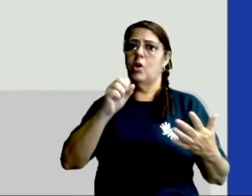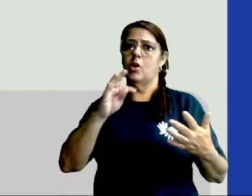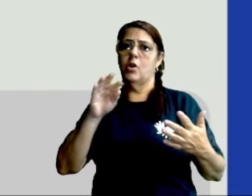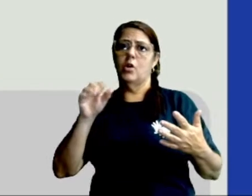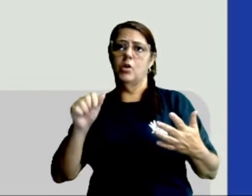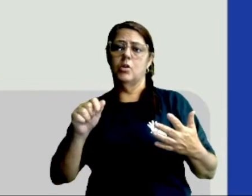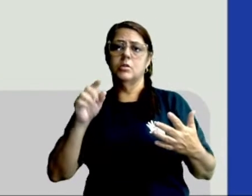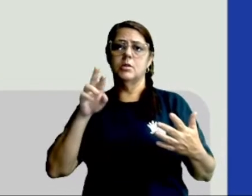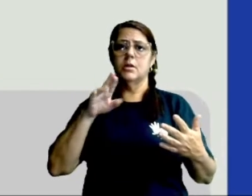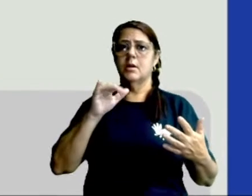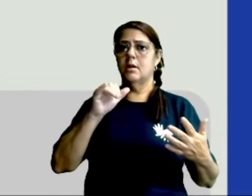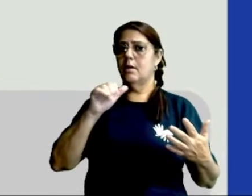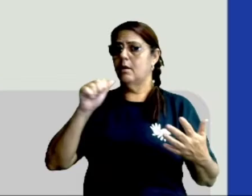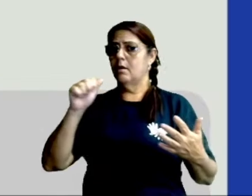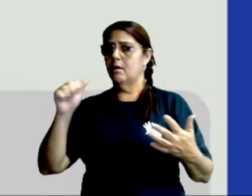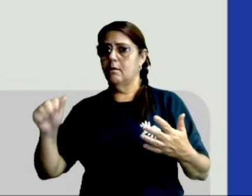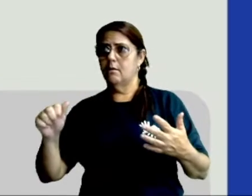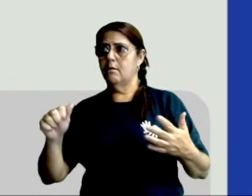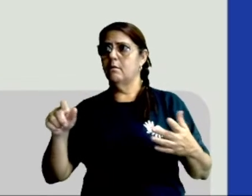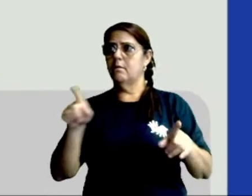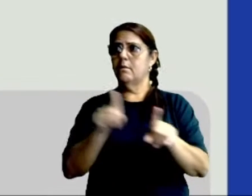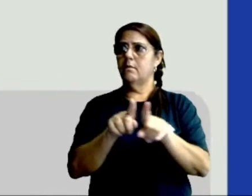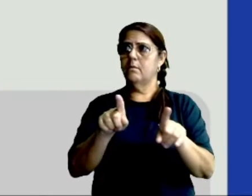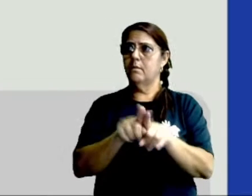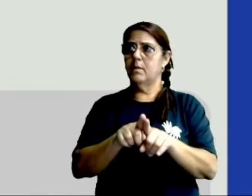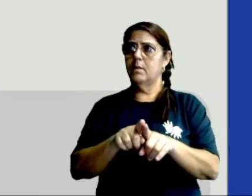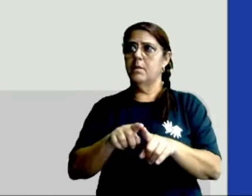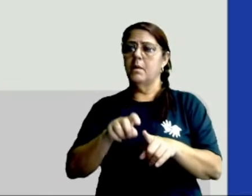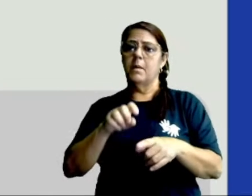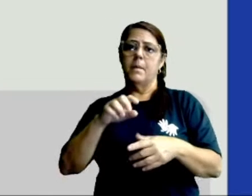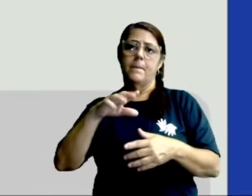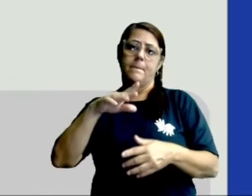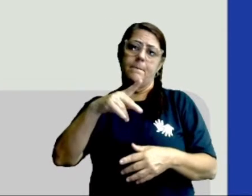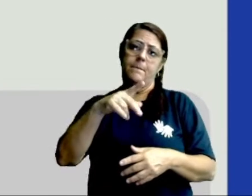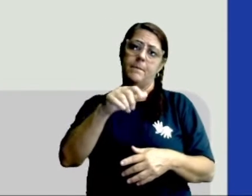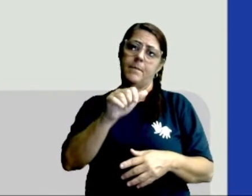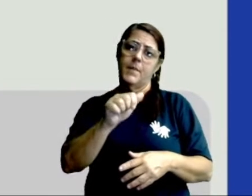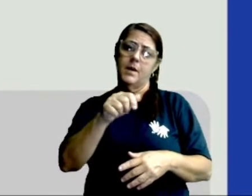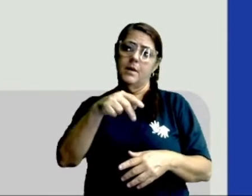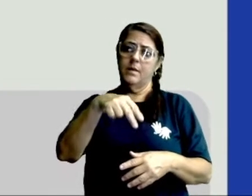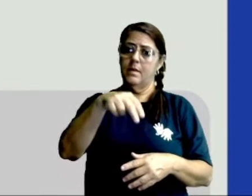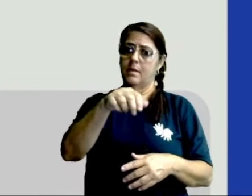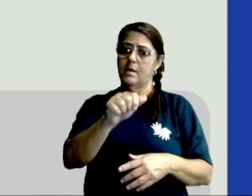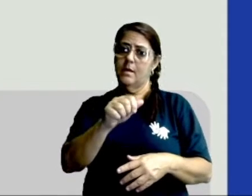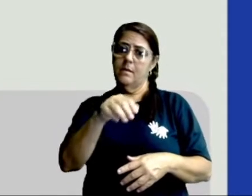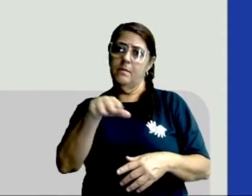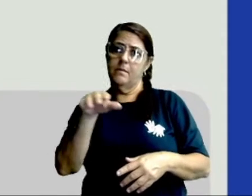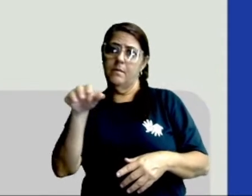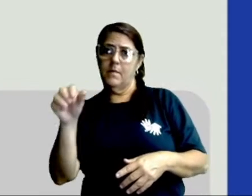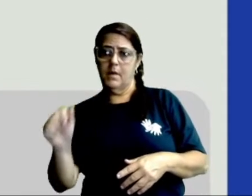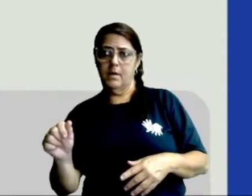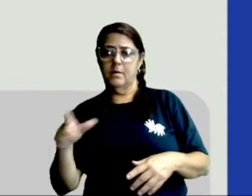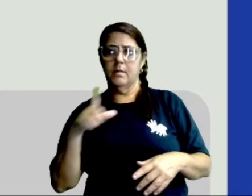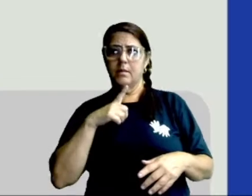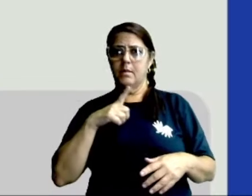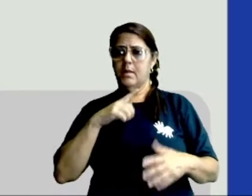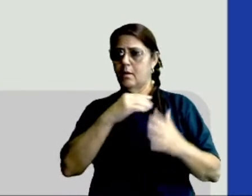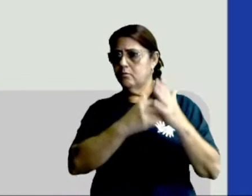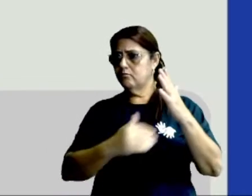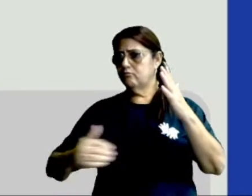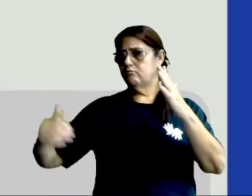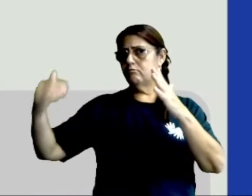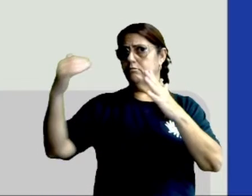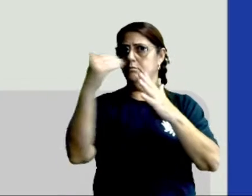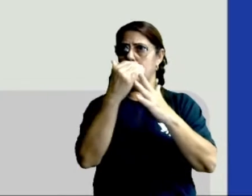Panamá, né? Que fazem parte dessa porção continental. E temos a parte insular,